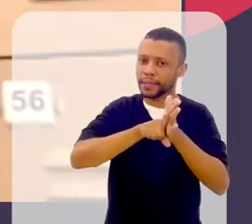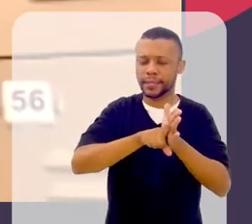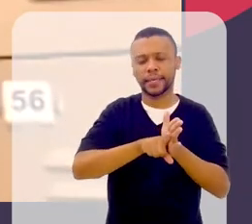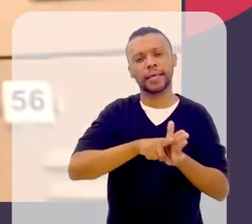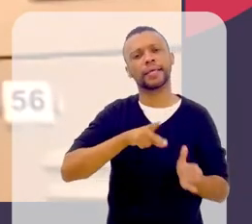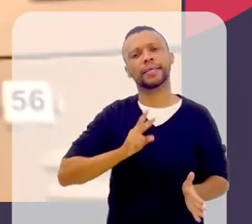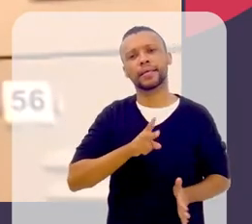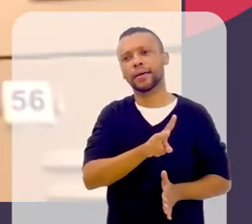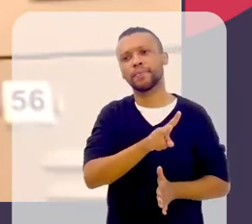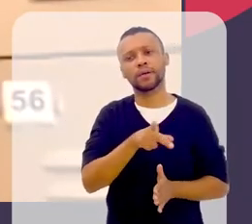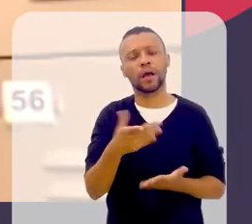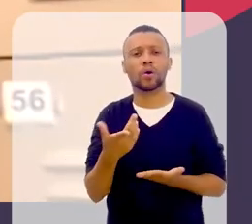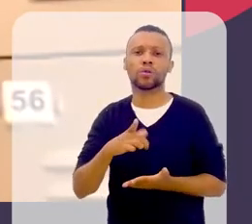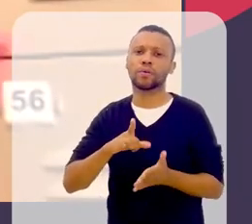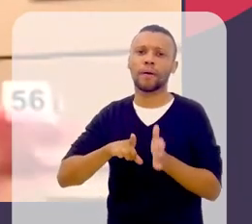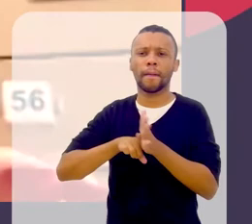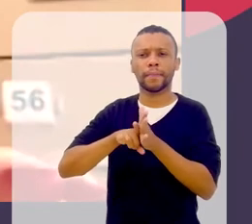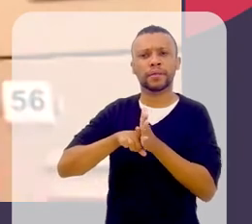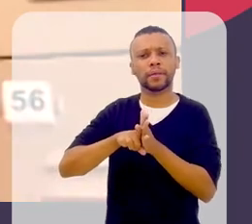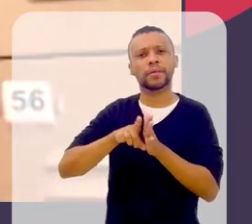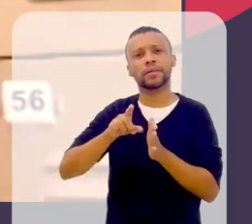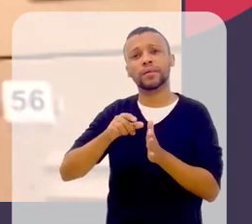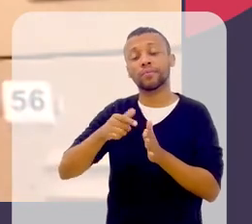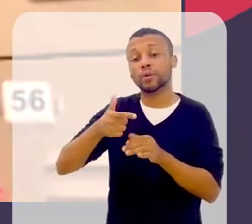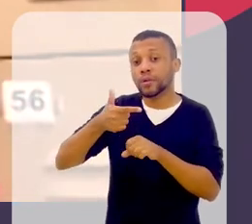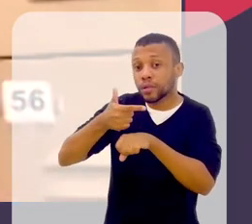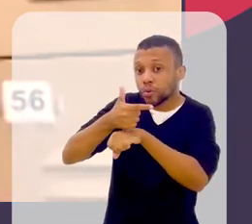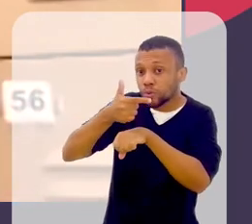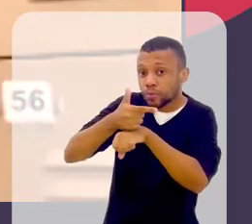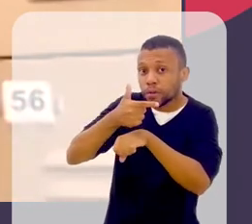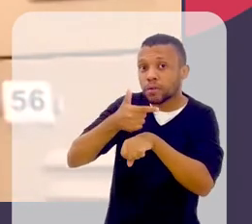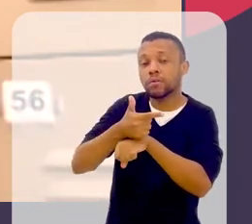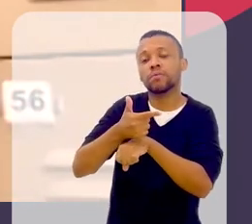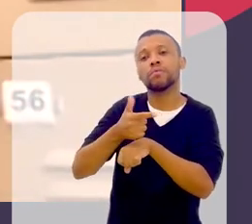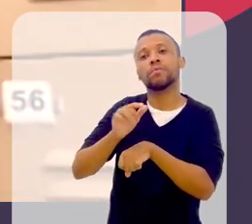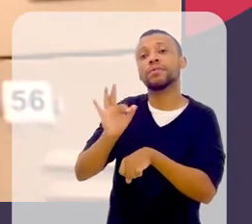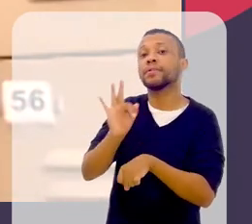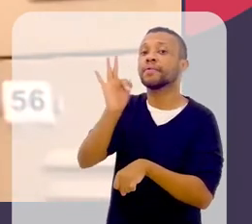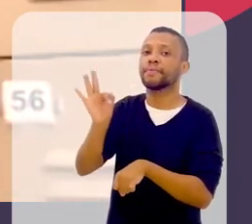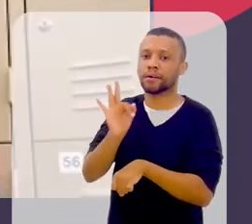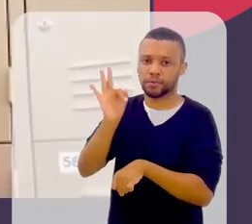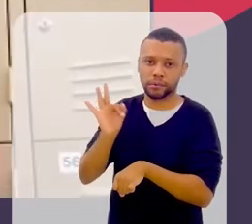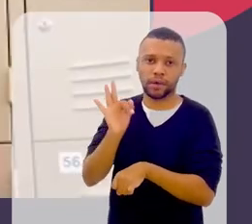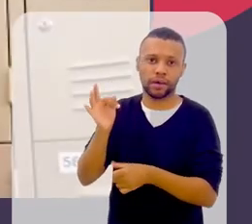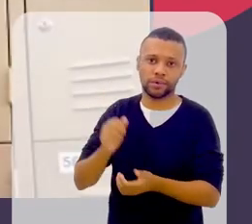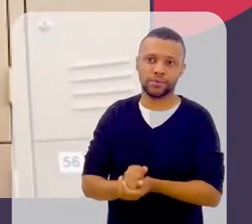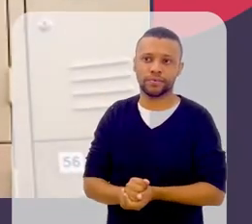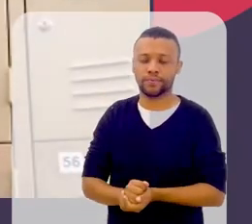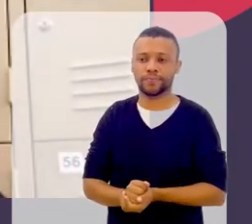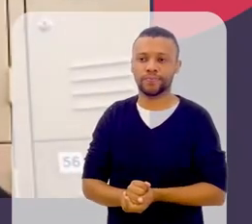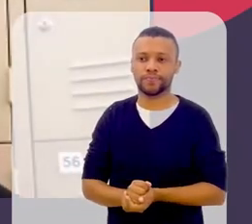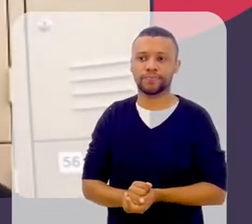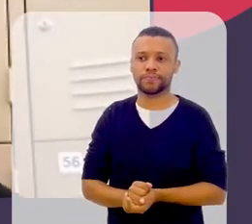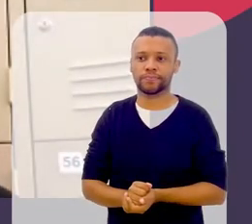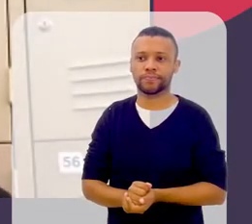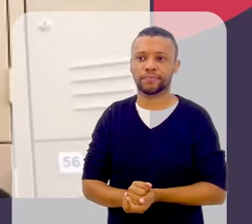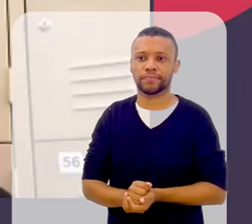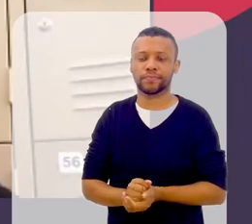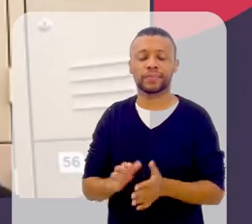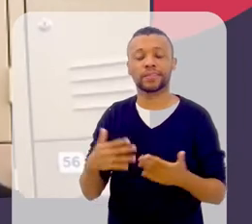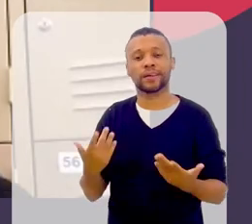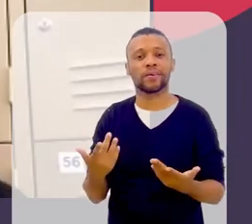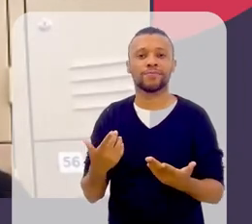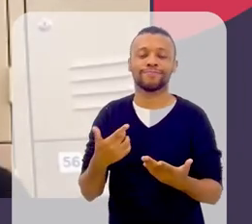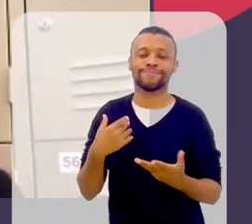pesquisa, sempre. Eu estou fazendo pesquisa desde o meu segundo período na faculdade, sabe? Quem é doido nesse ponto? Ninguém, só